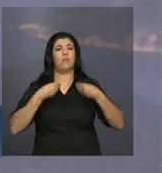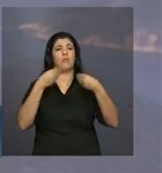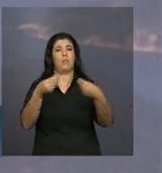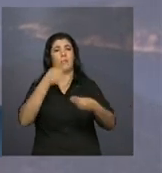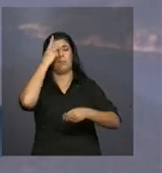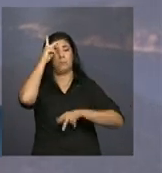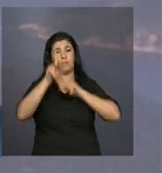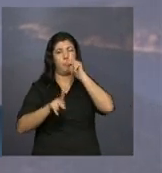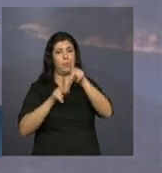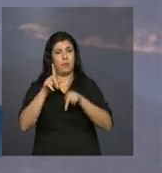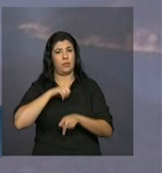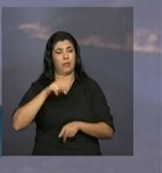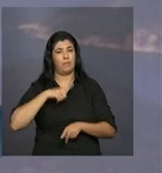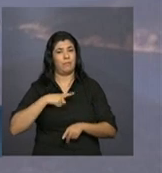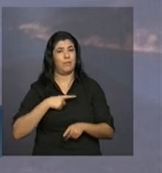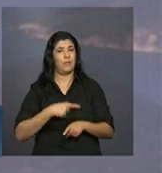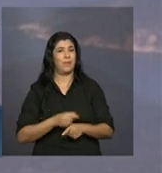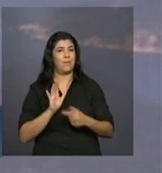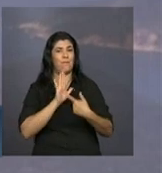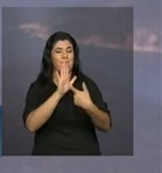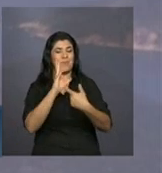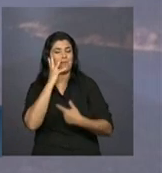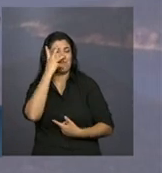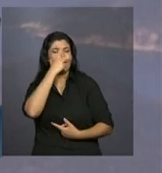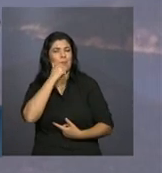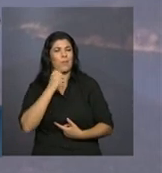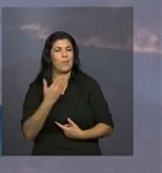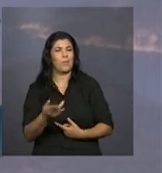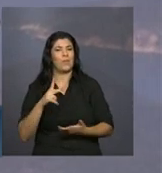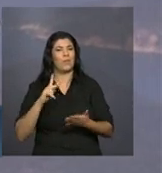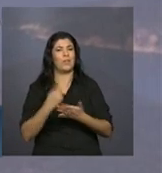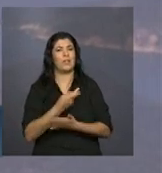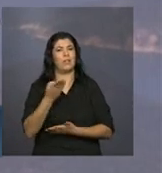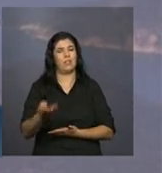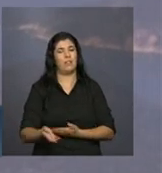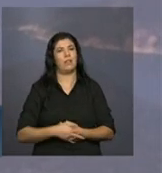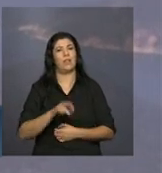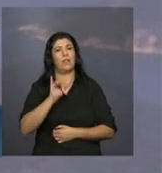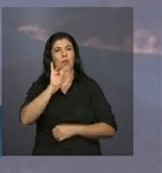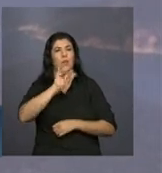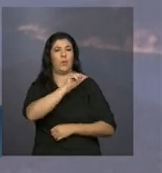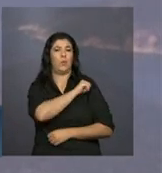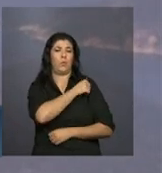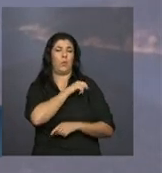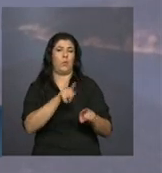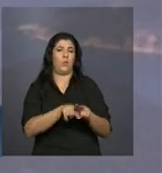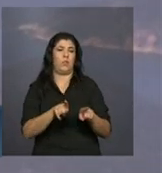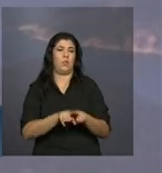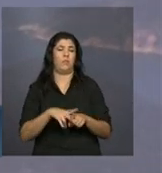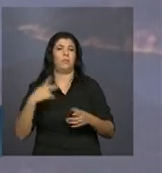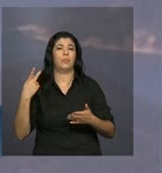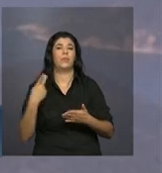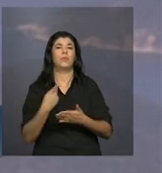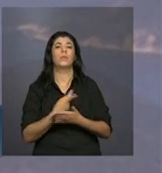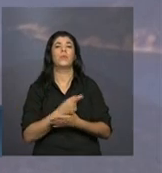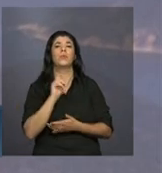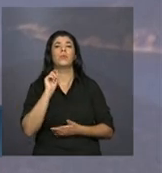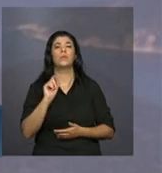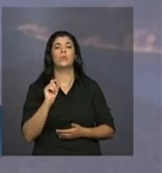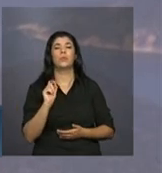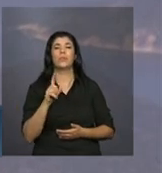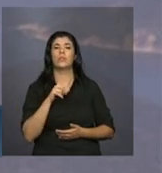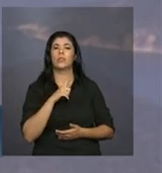que tem de mais bonito na cidade do Rio de Janeiro, que é o fato de nós termos